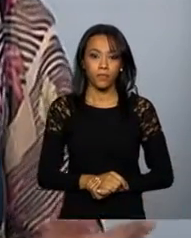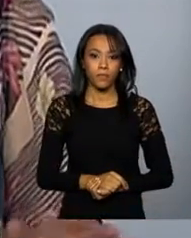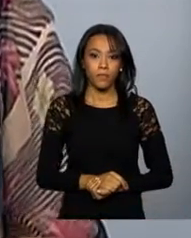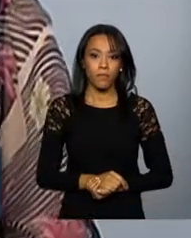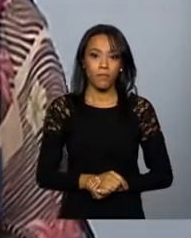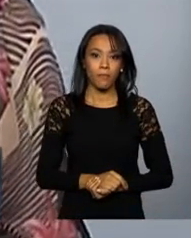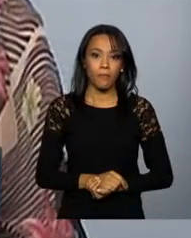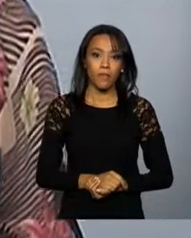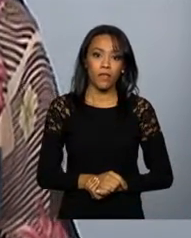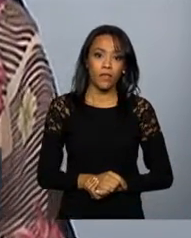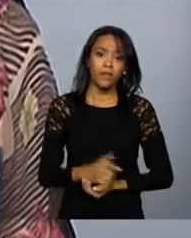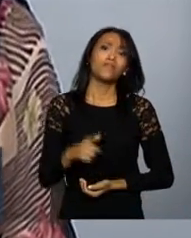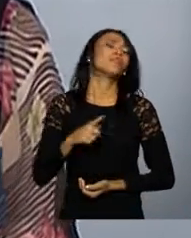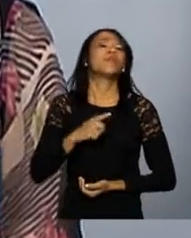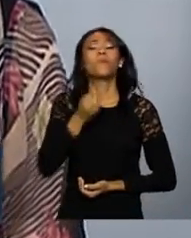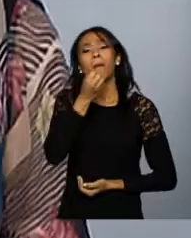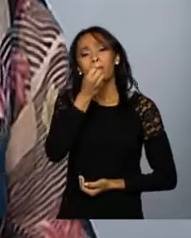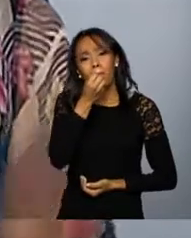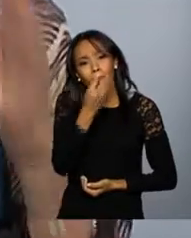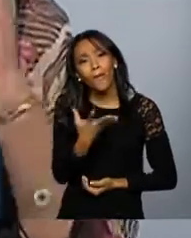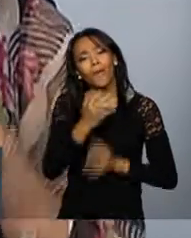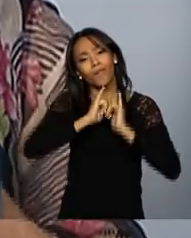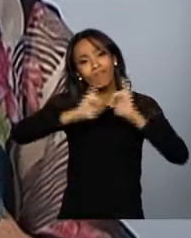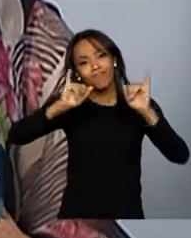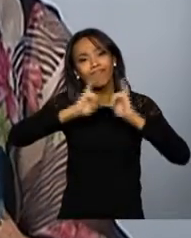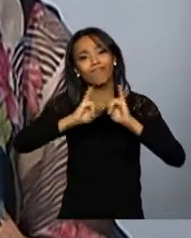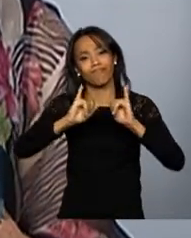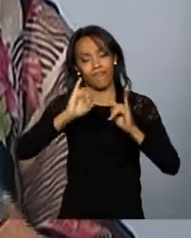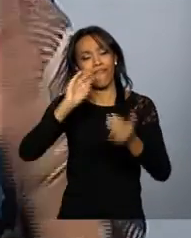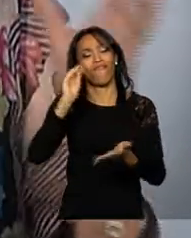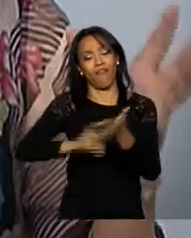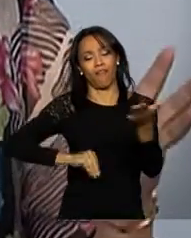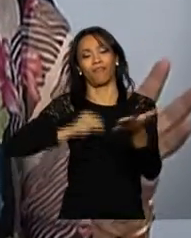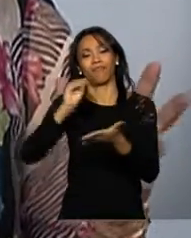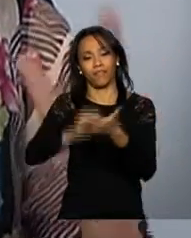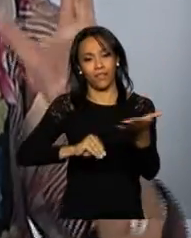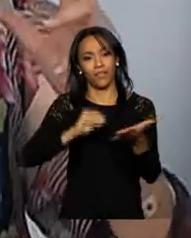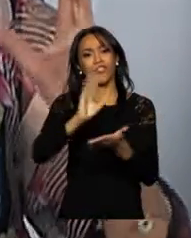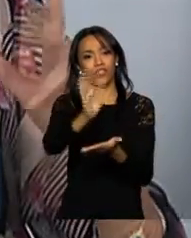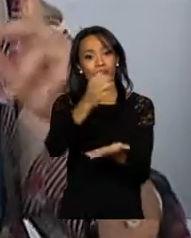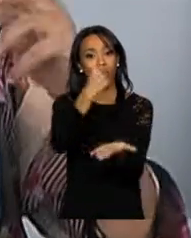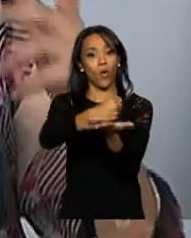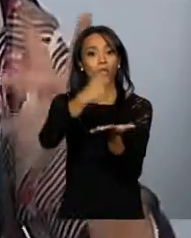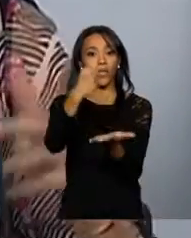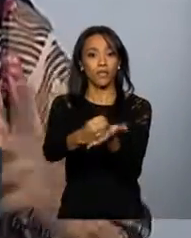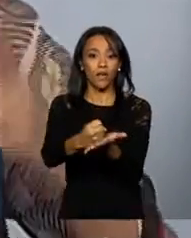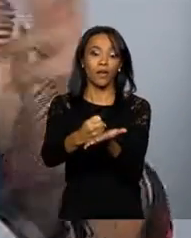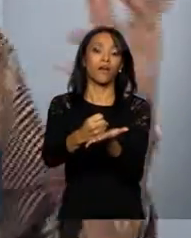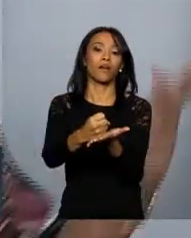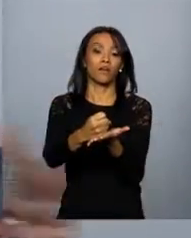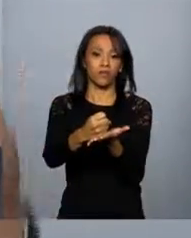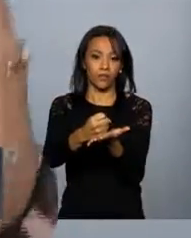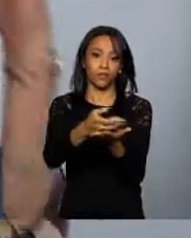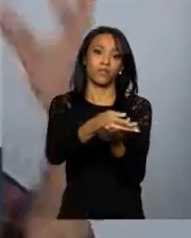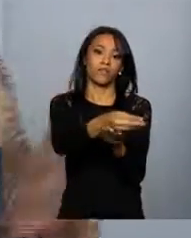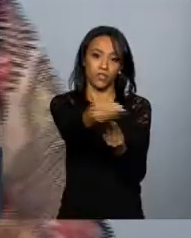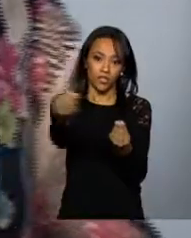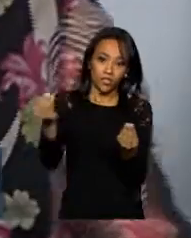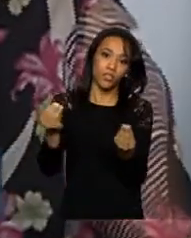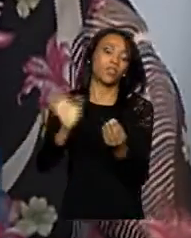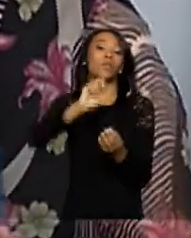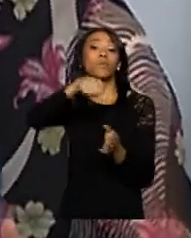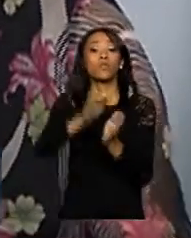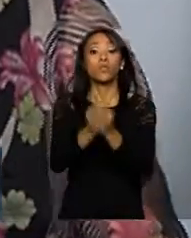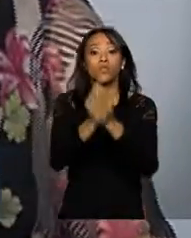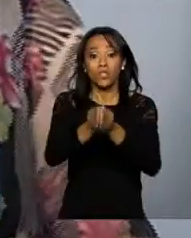E tem uma boa notícia, ainda falta, está contratado, falta ser entregue, distribuído,